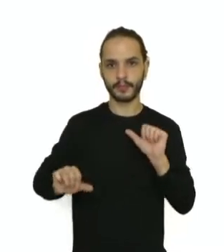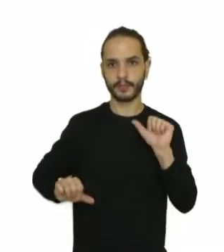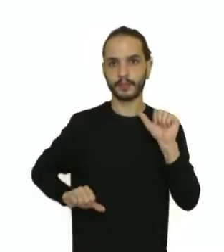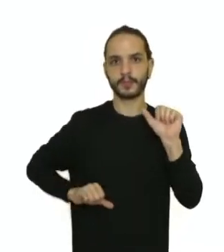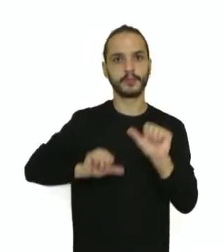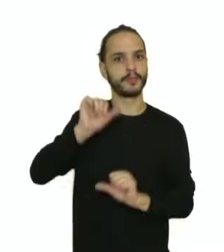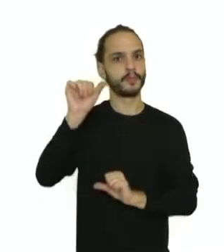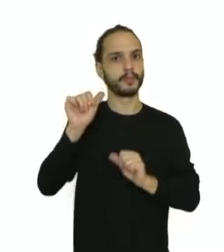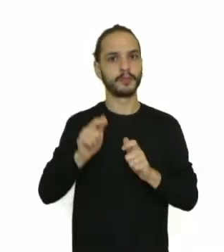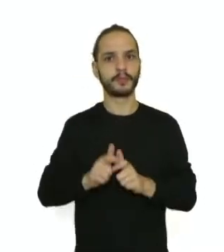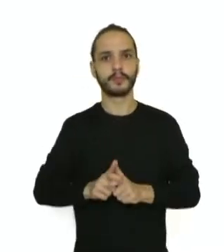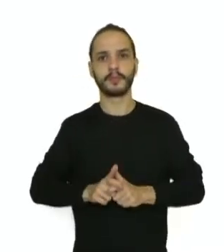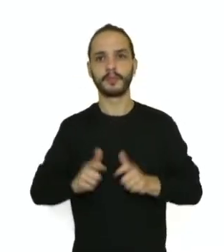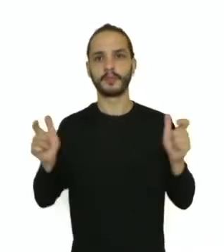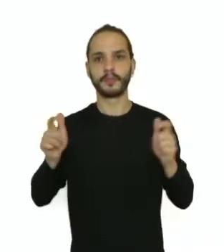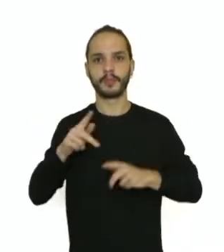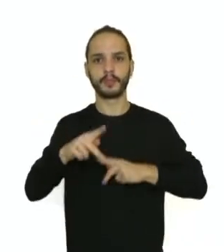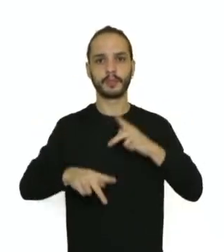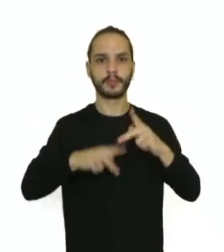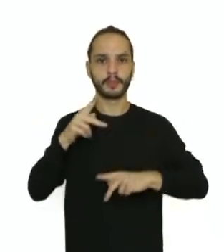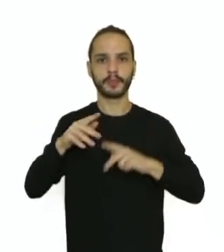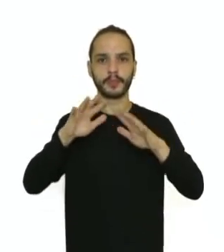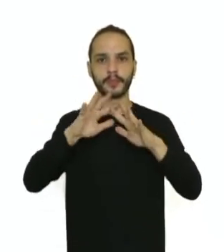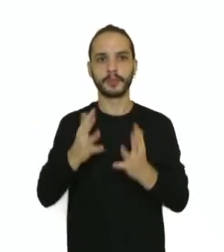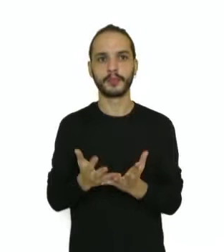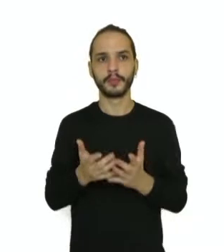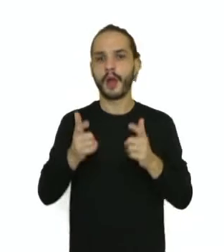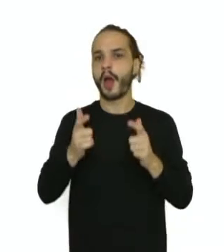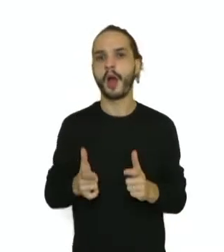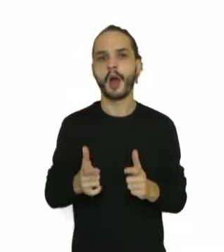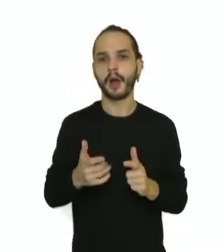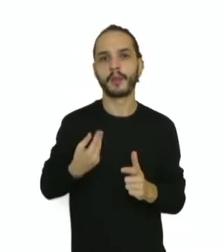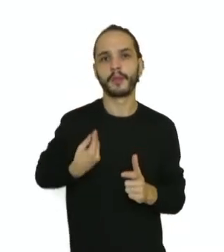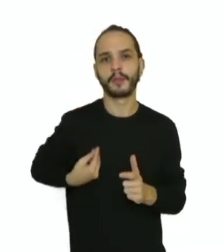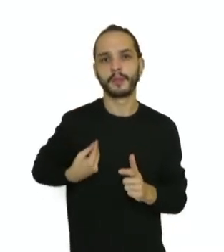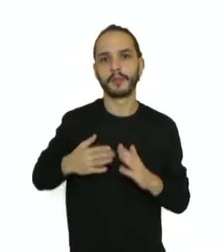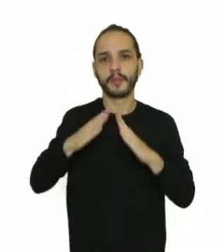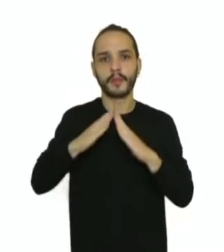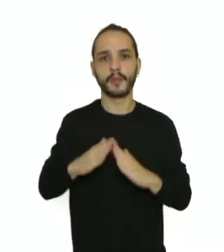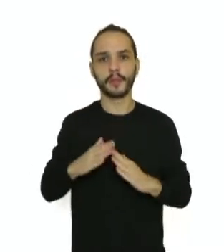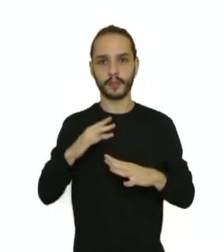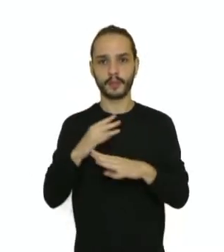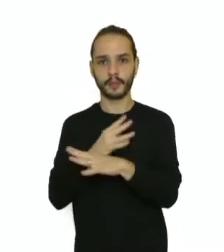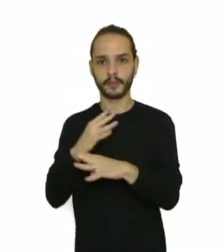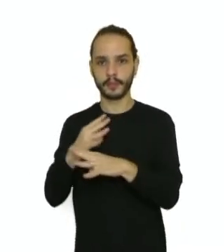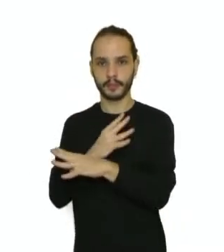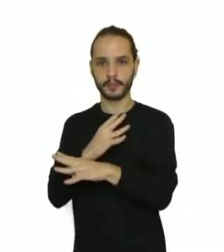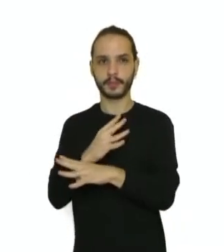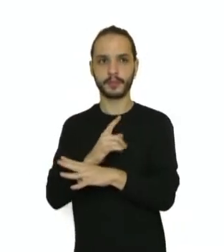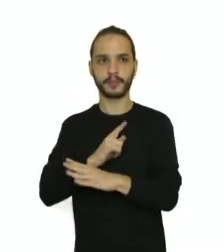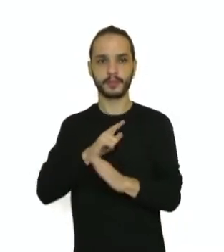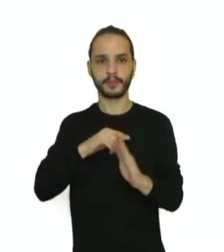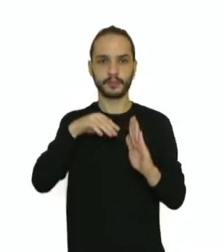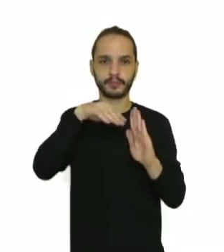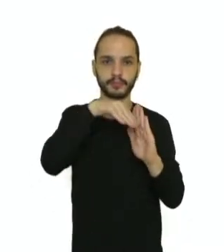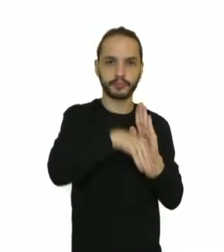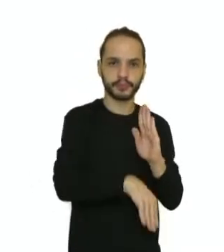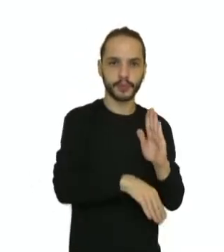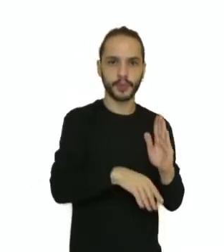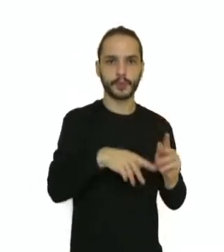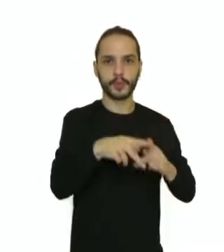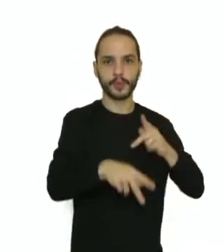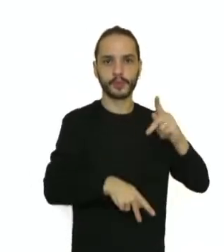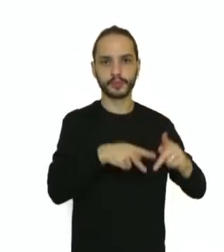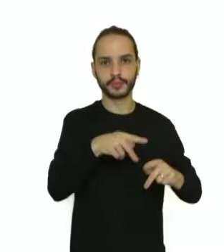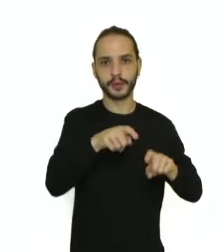a maior parte da população mundial vive aonde? Atualmente na zona urbana. E começou a ter um declínio da população da zona